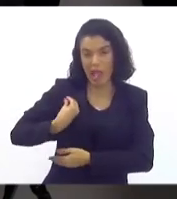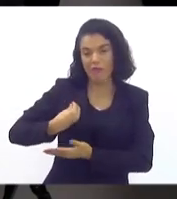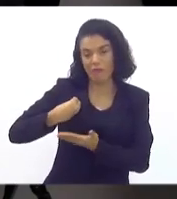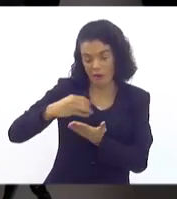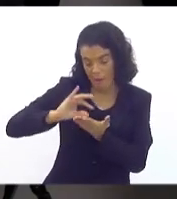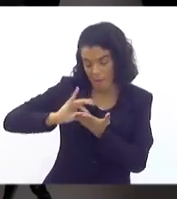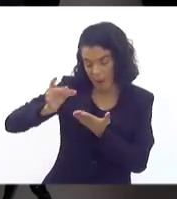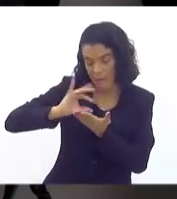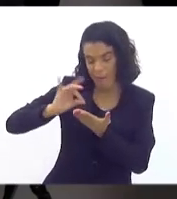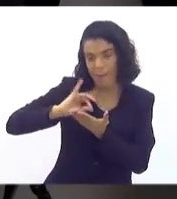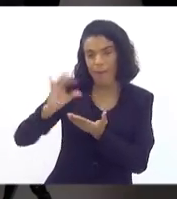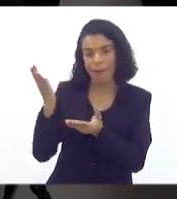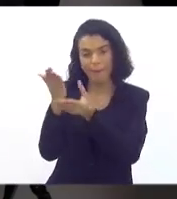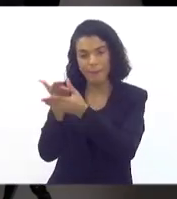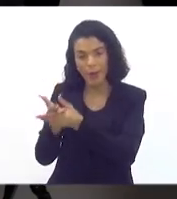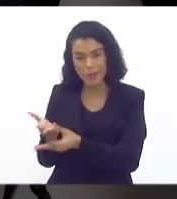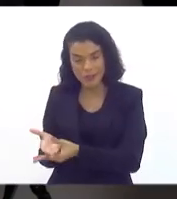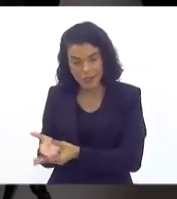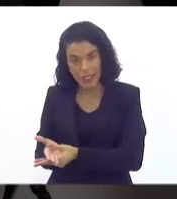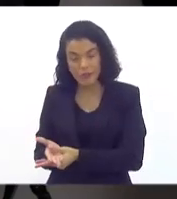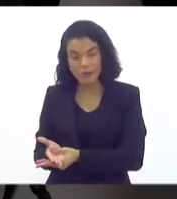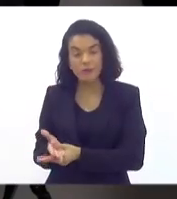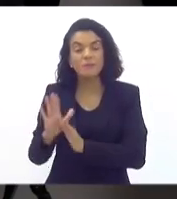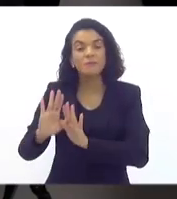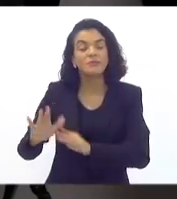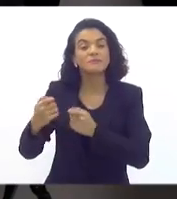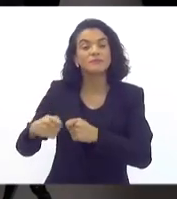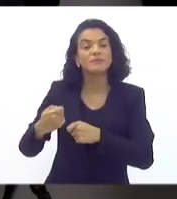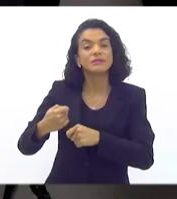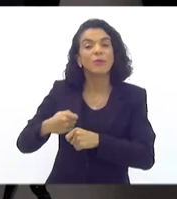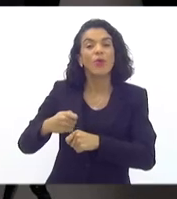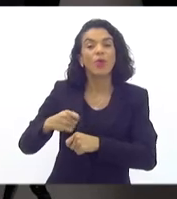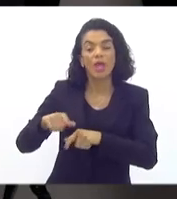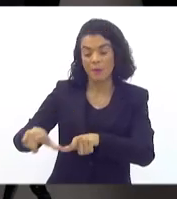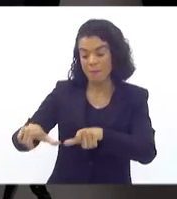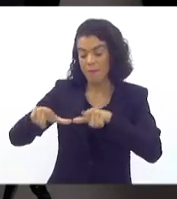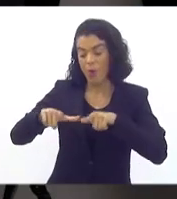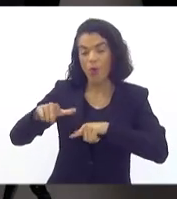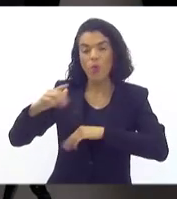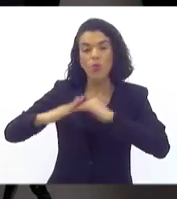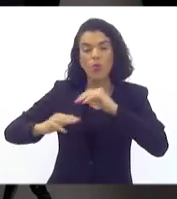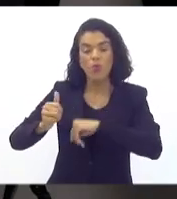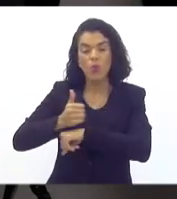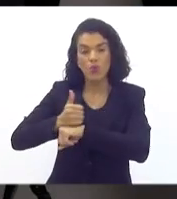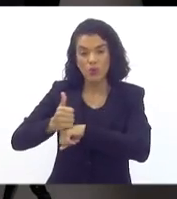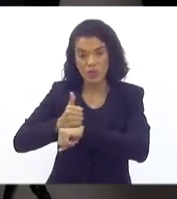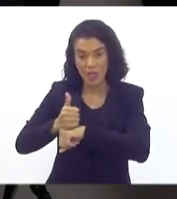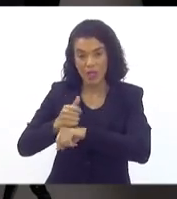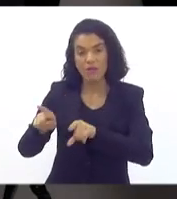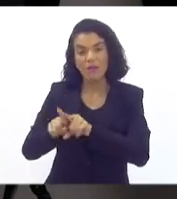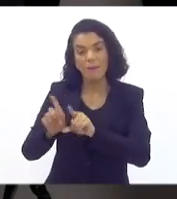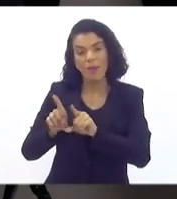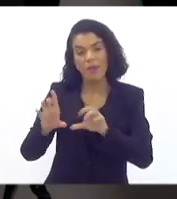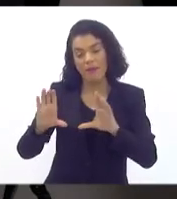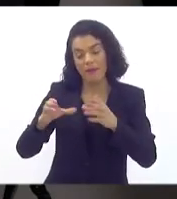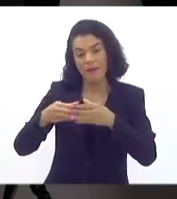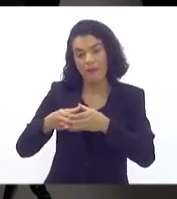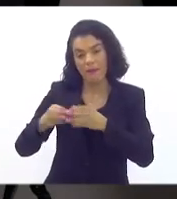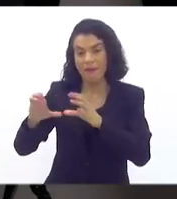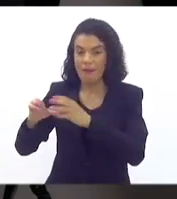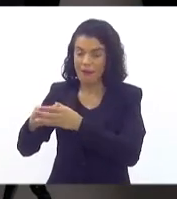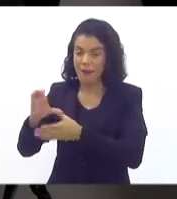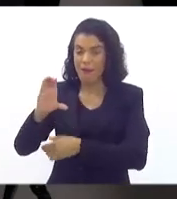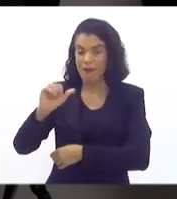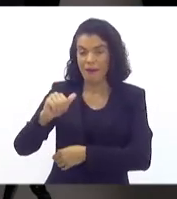processo pertinho né e dependemos dos laudos técnicos das câmaras E essas câmaras tanto a capete contra